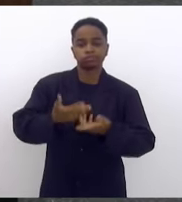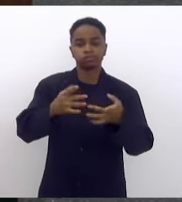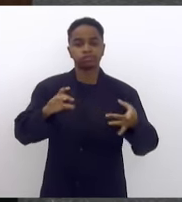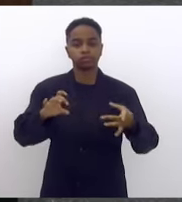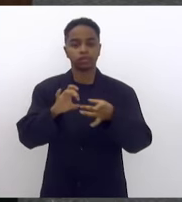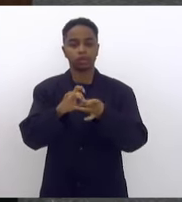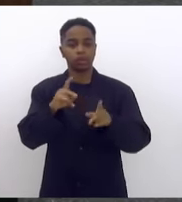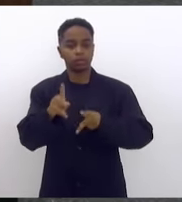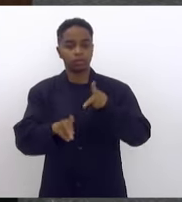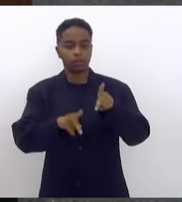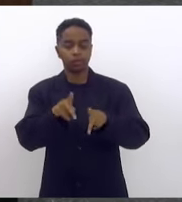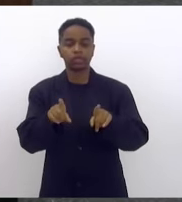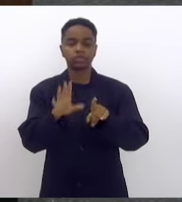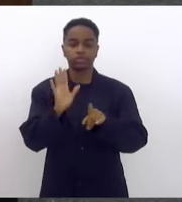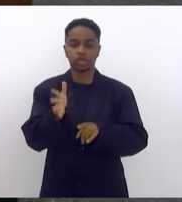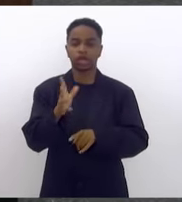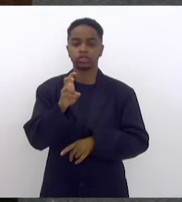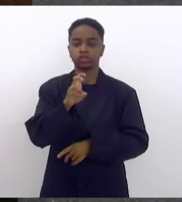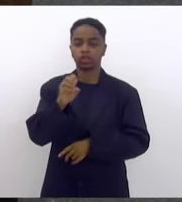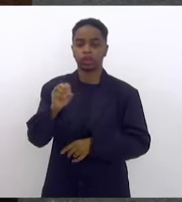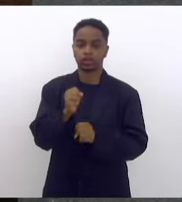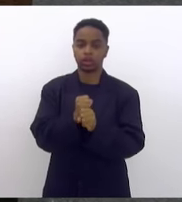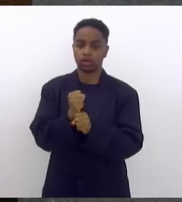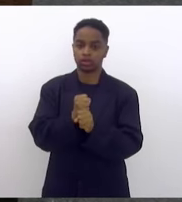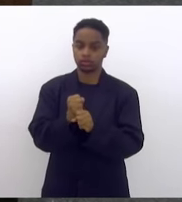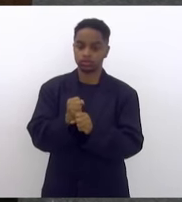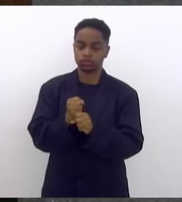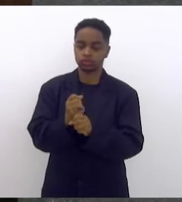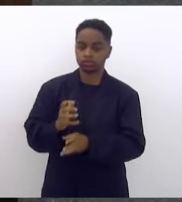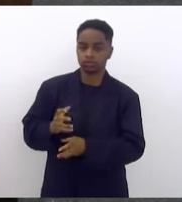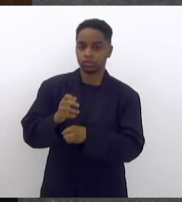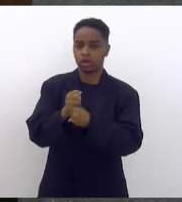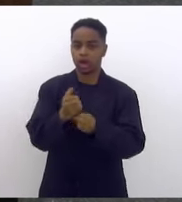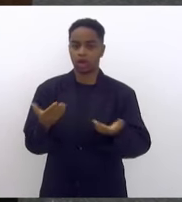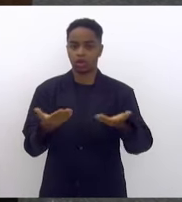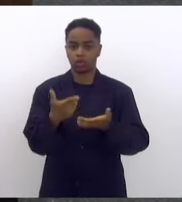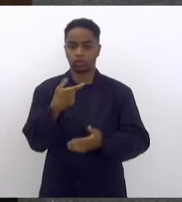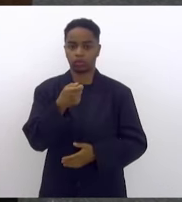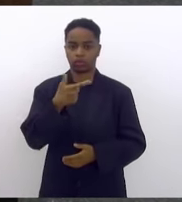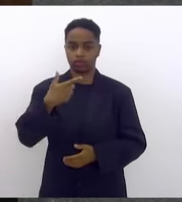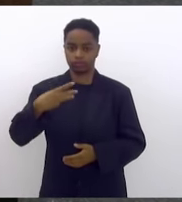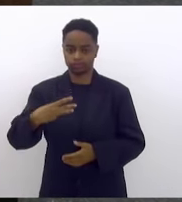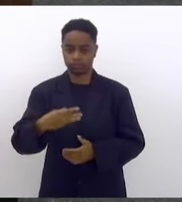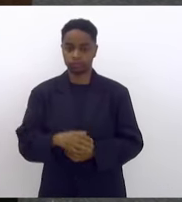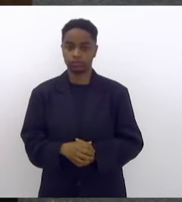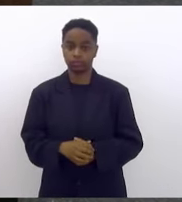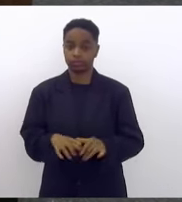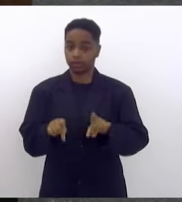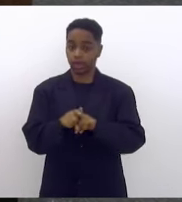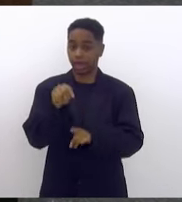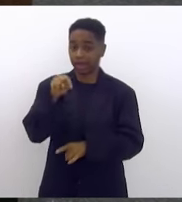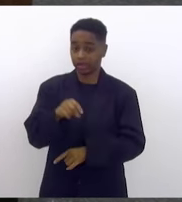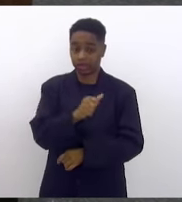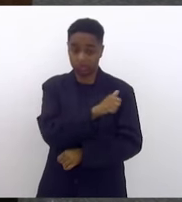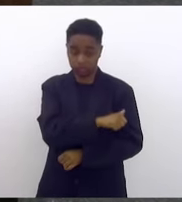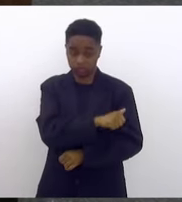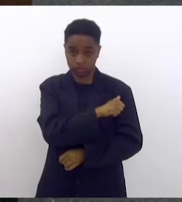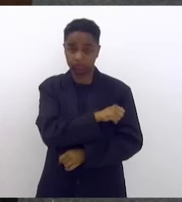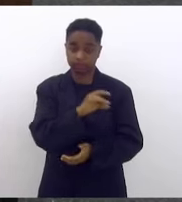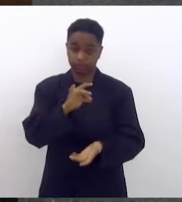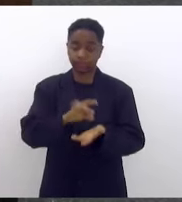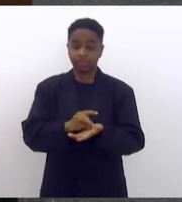popular que está fazendo 50 anos nesse ano. E o estado do Rio de Janeiro está sendo um